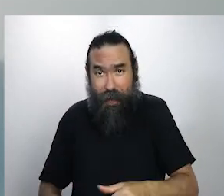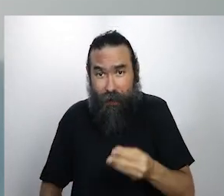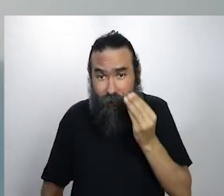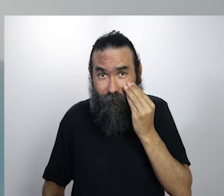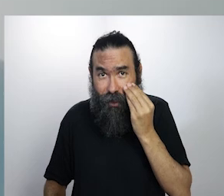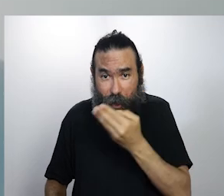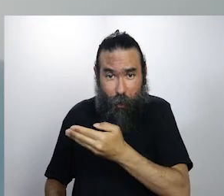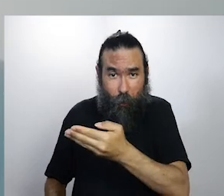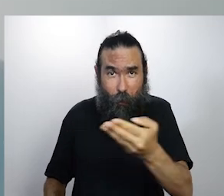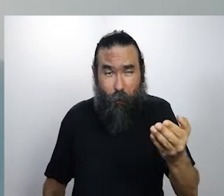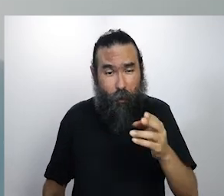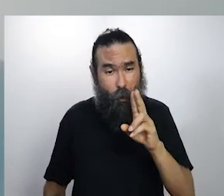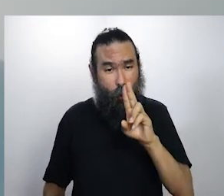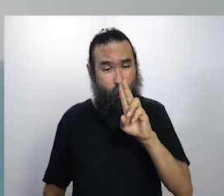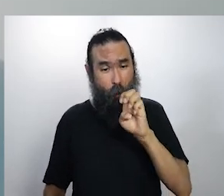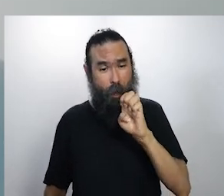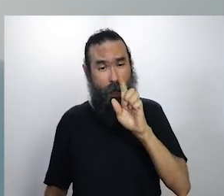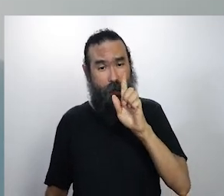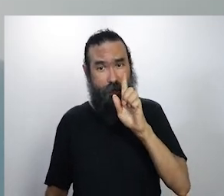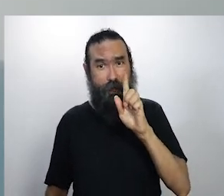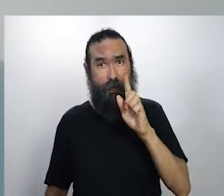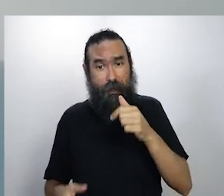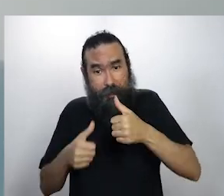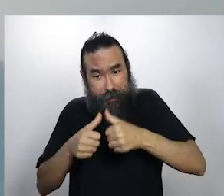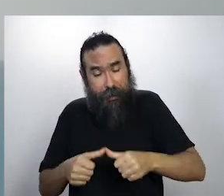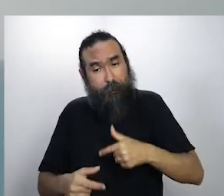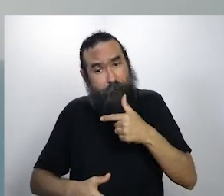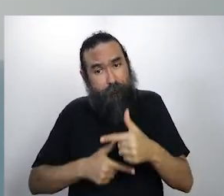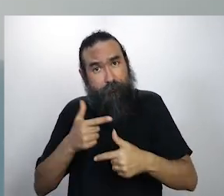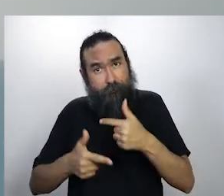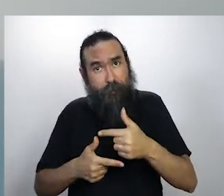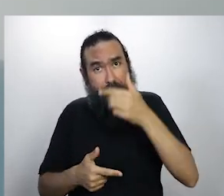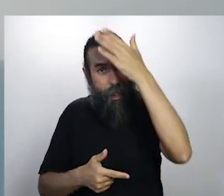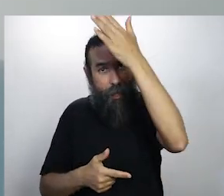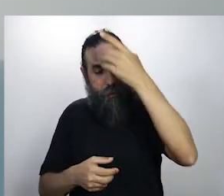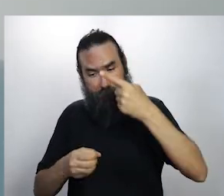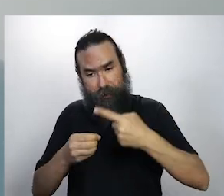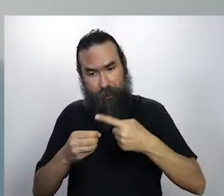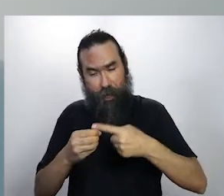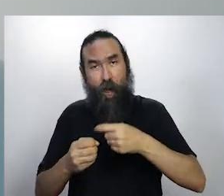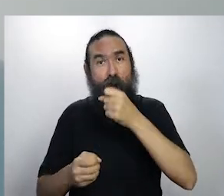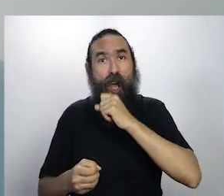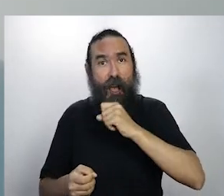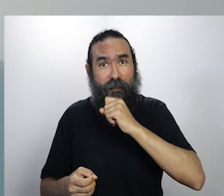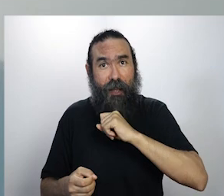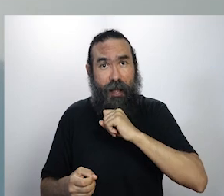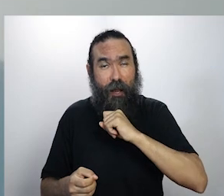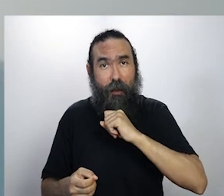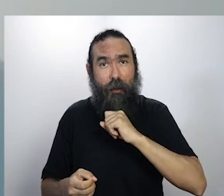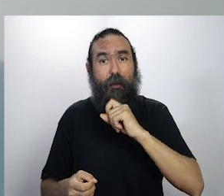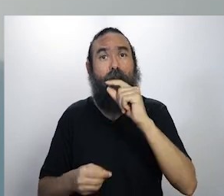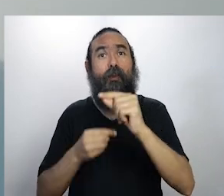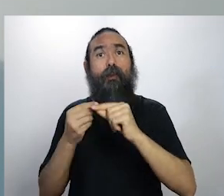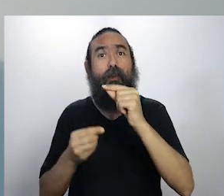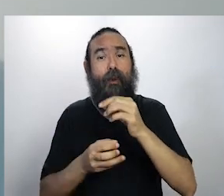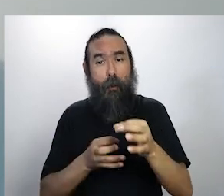mantém um programa de pós-graduação na cidade de Goiás, que é um programa voltado para a